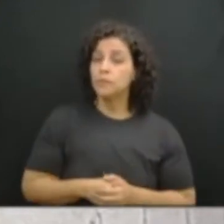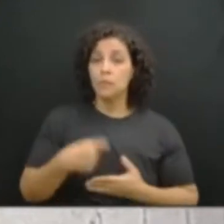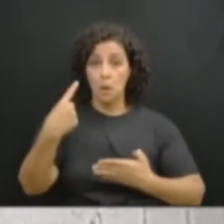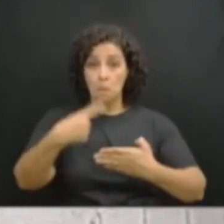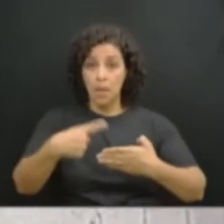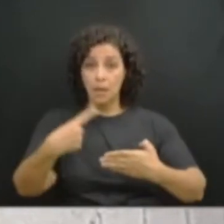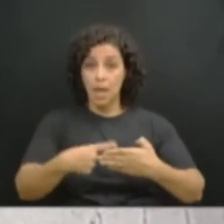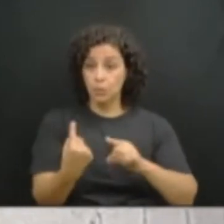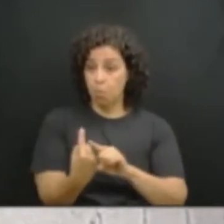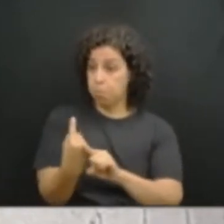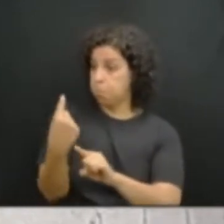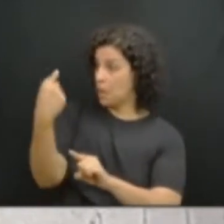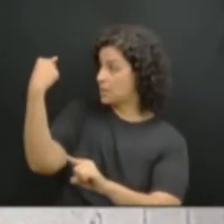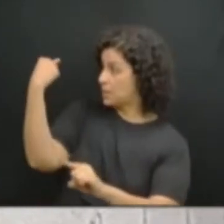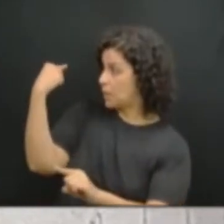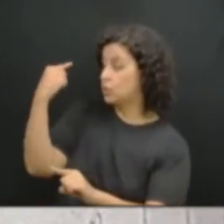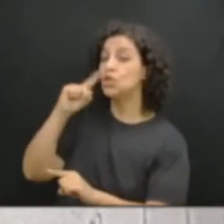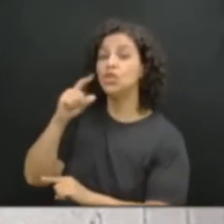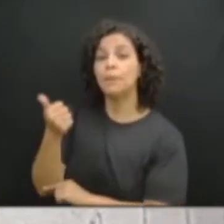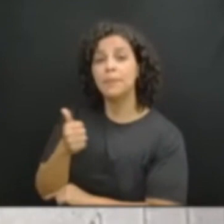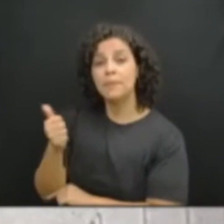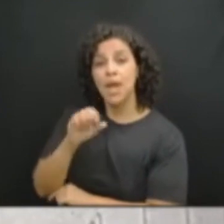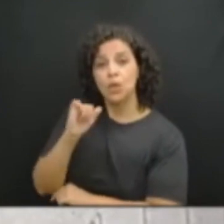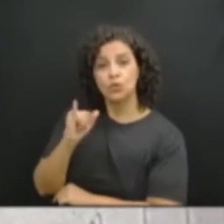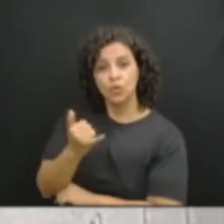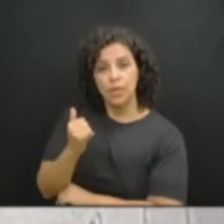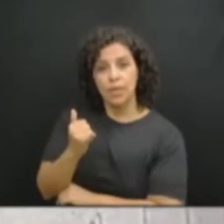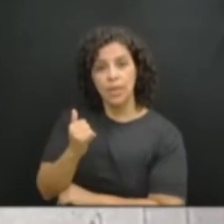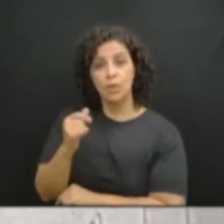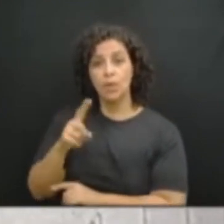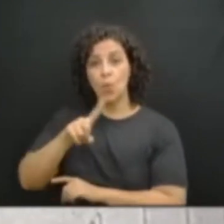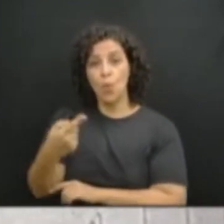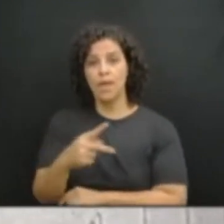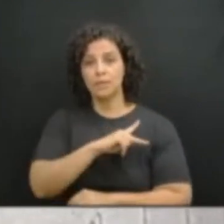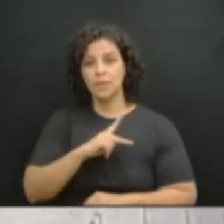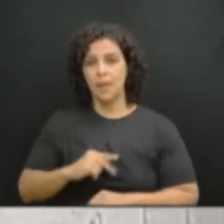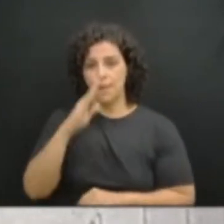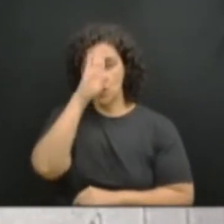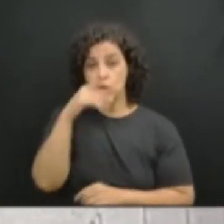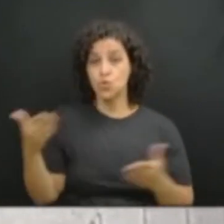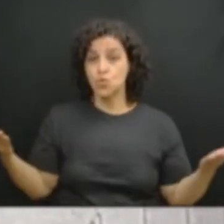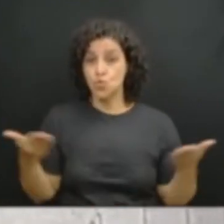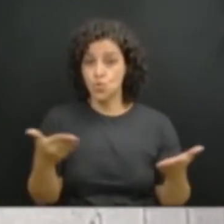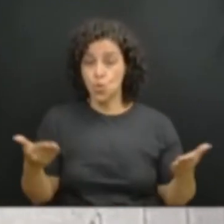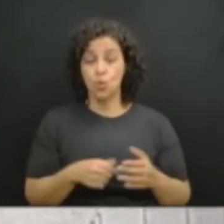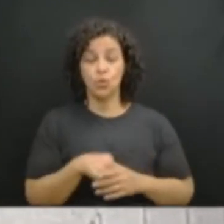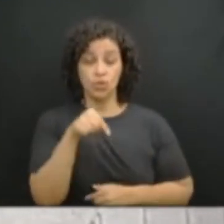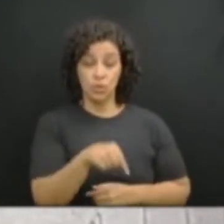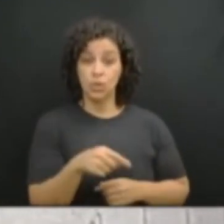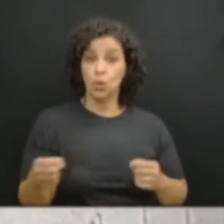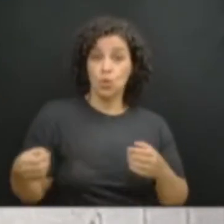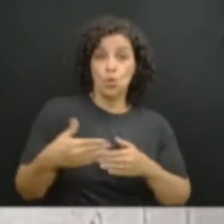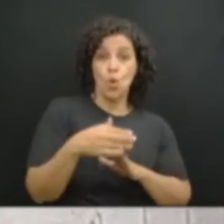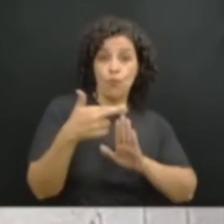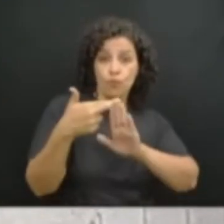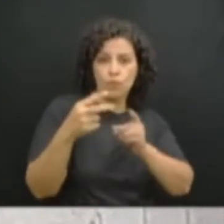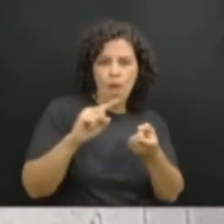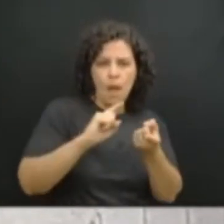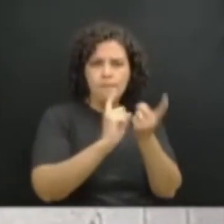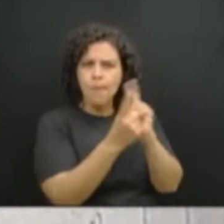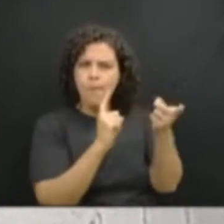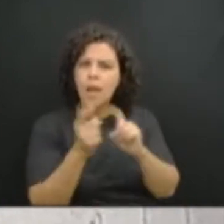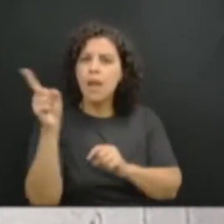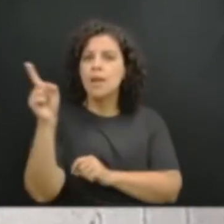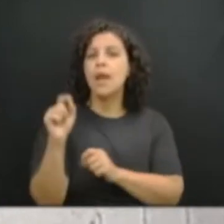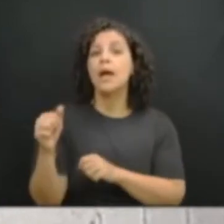pedágio encontrado no dia 1 de janeiro, deixado pelo ex-presidente da República e pelo governador, as tratativas que tiveram em